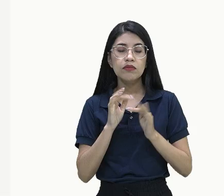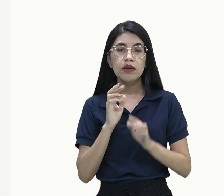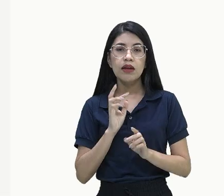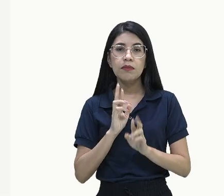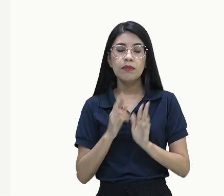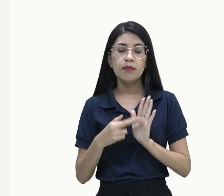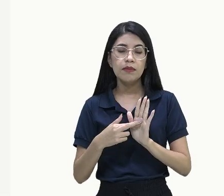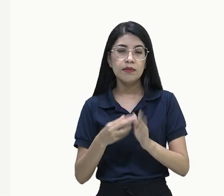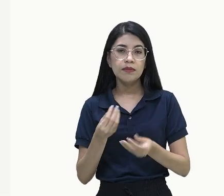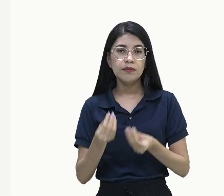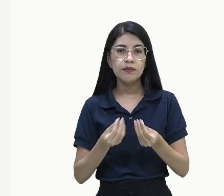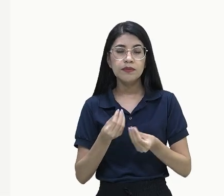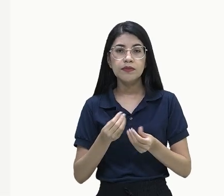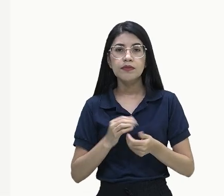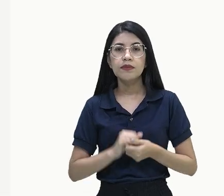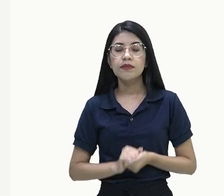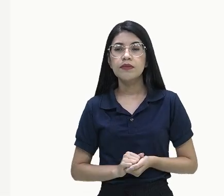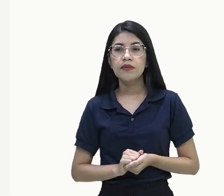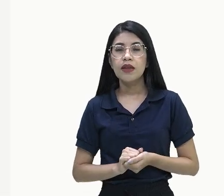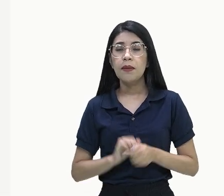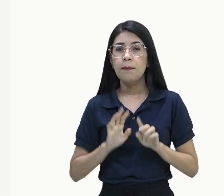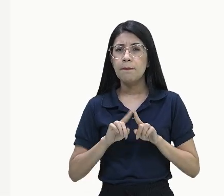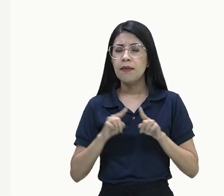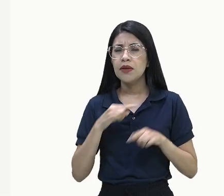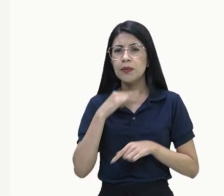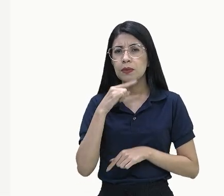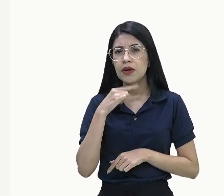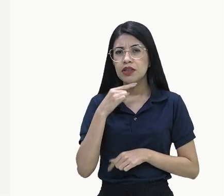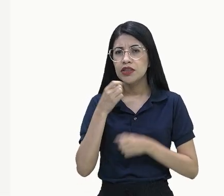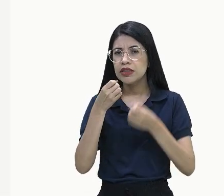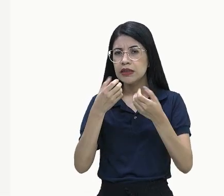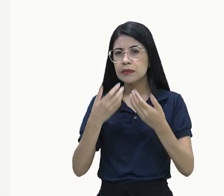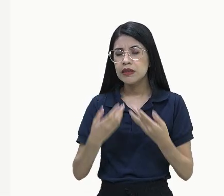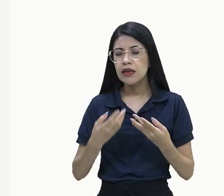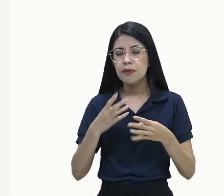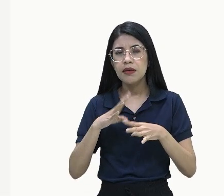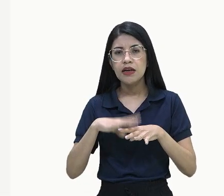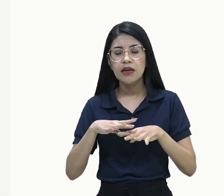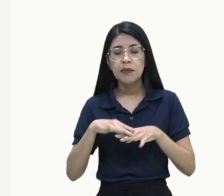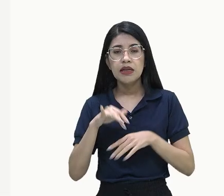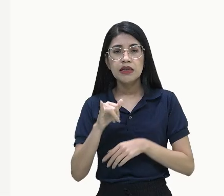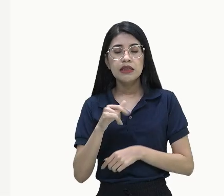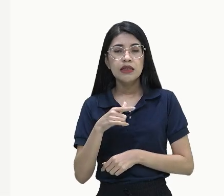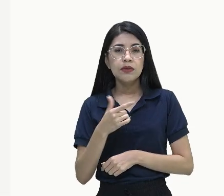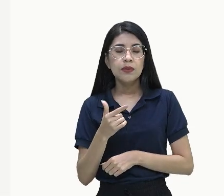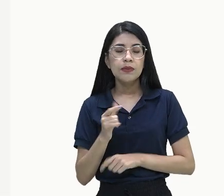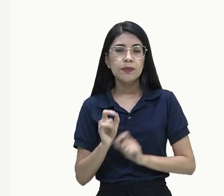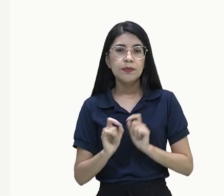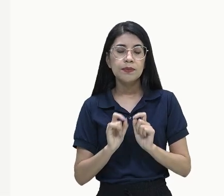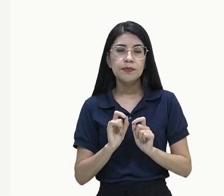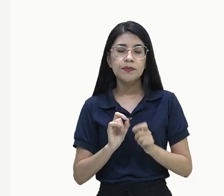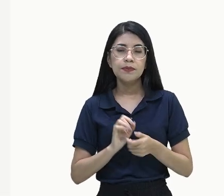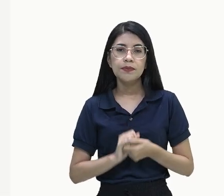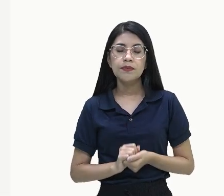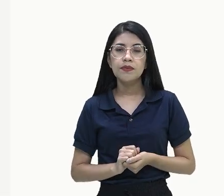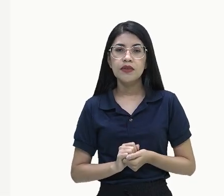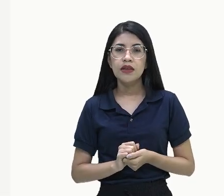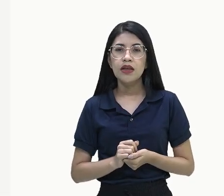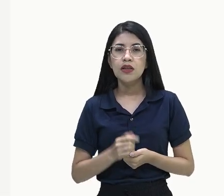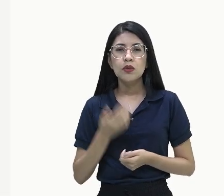problema. Mas assim, de nada adianta a gente falar tanto em matemática, né, professora, se não tivermos